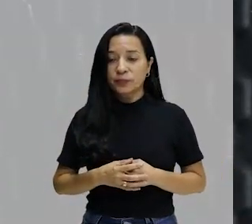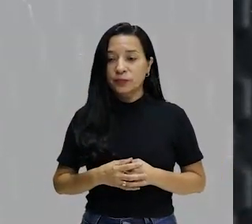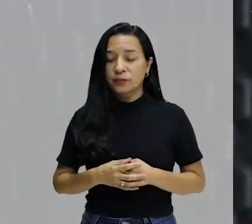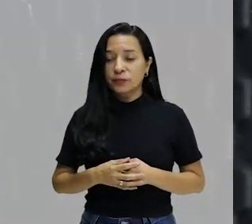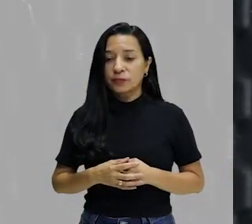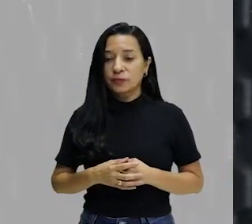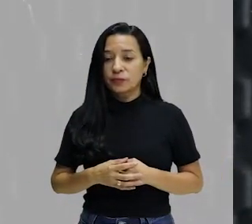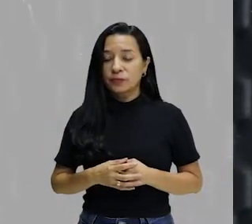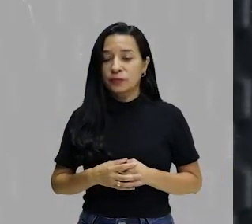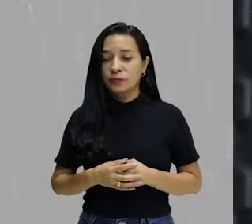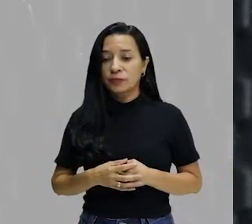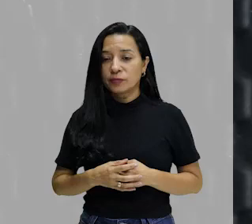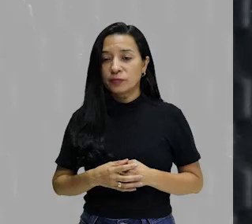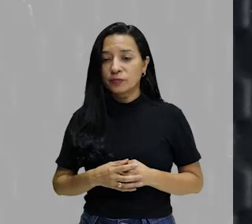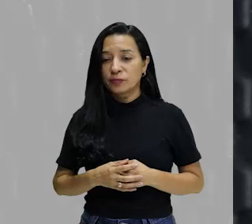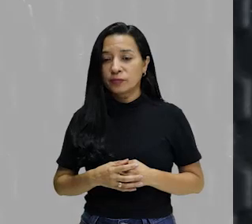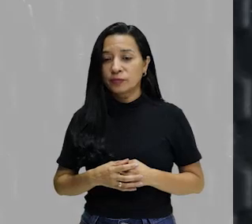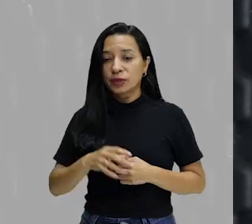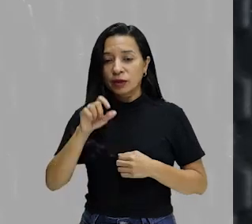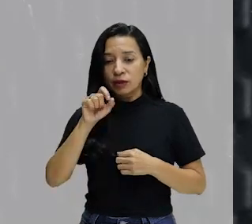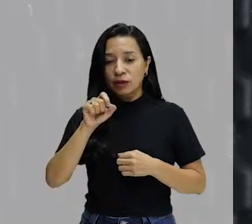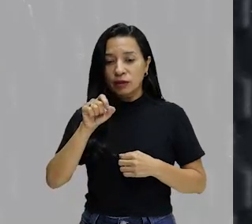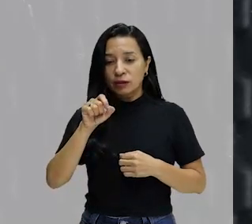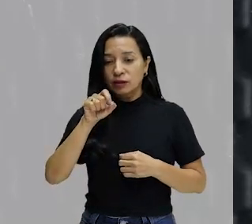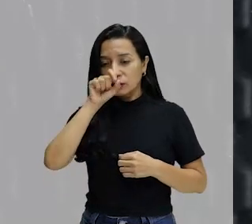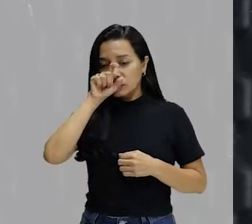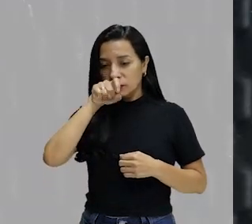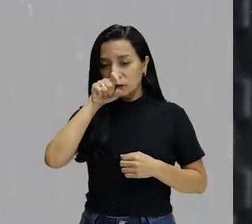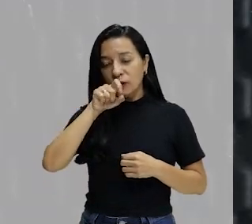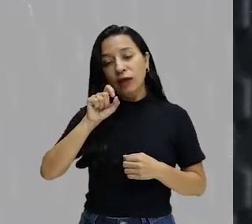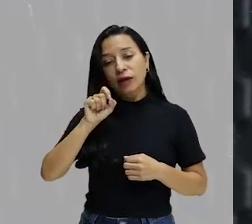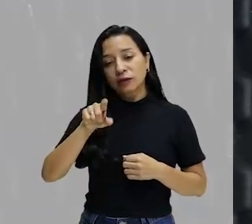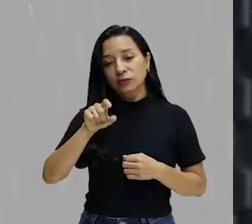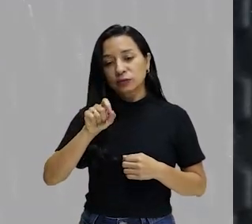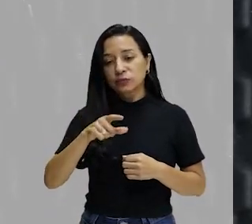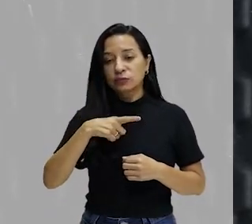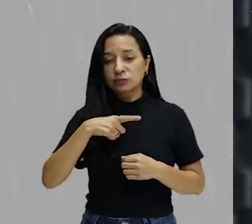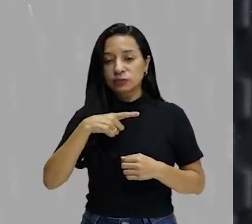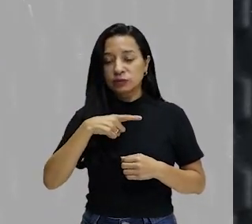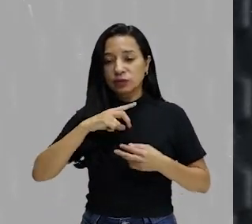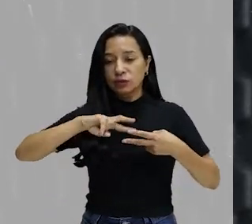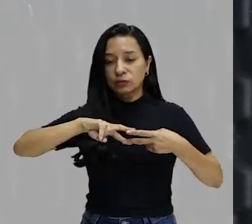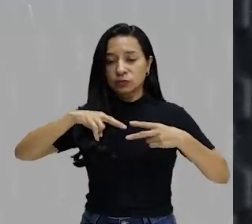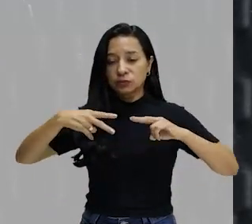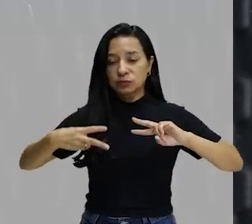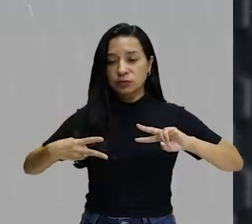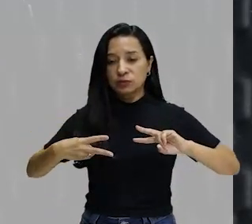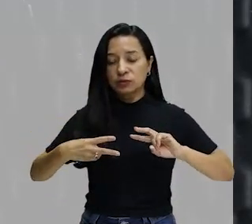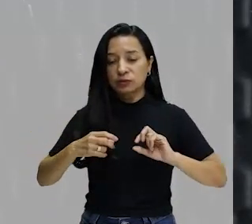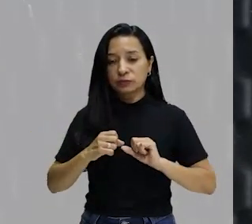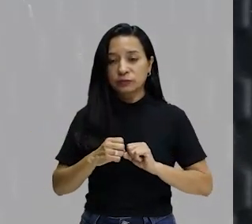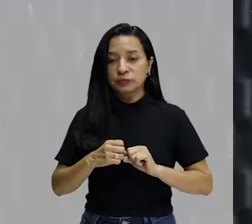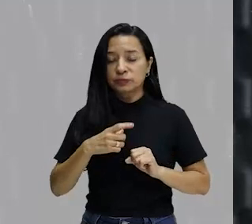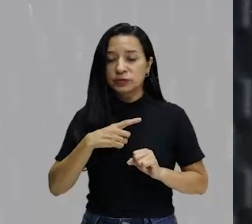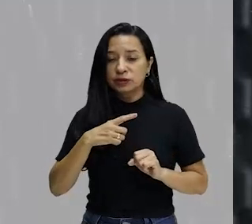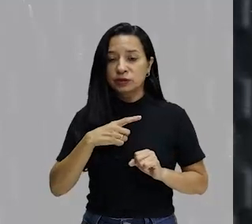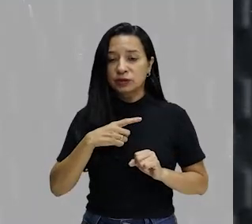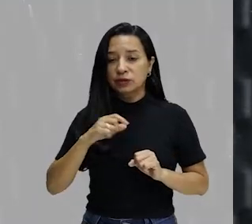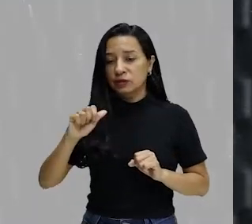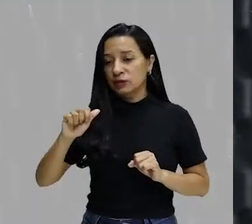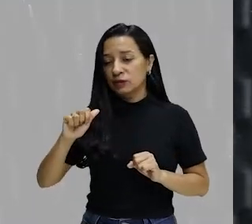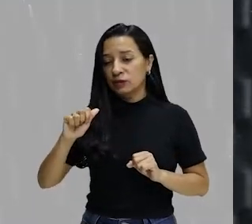O periquito que é azul, ele possui este genótipo. Ele vai ter pelo menos um